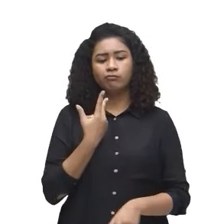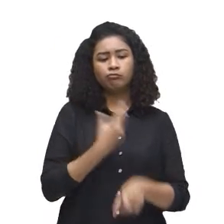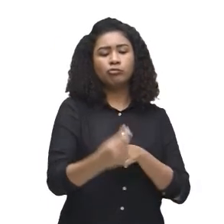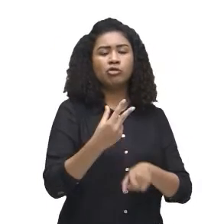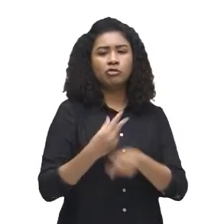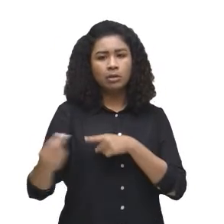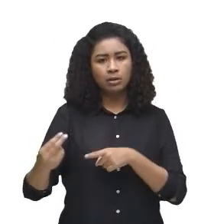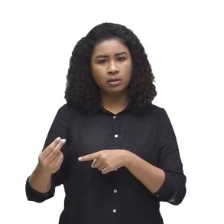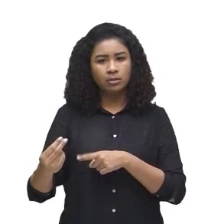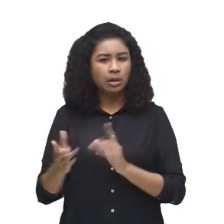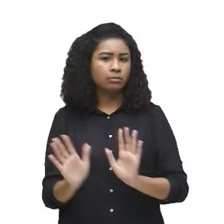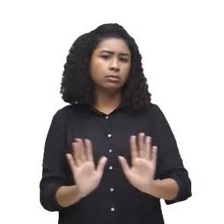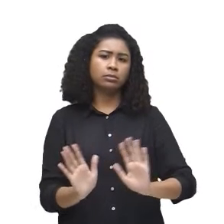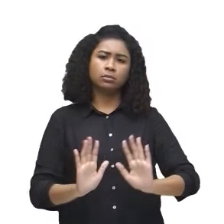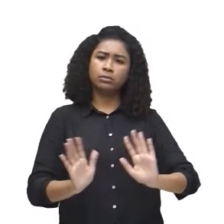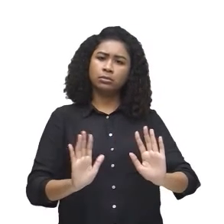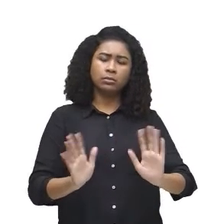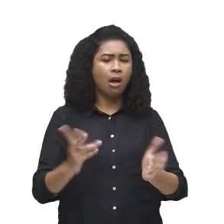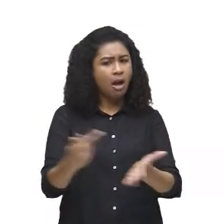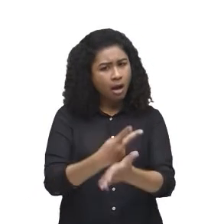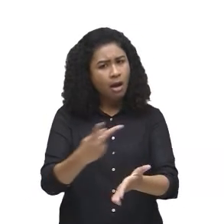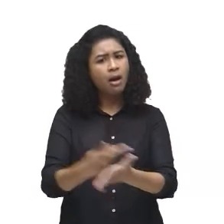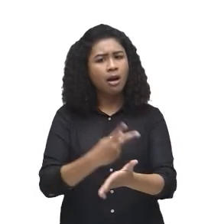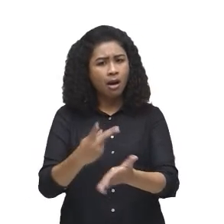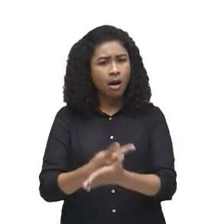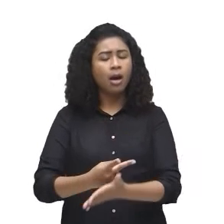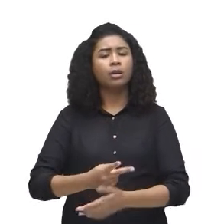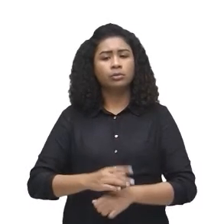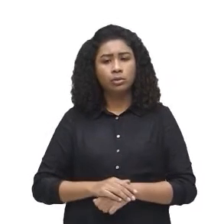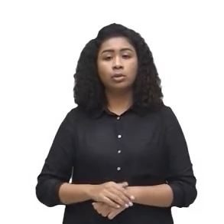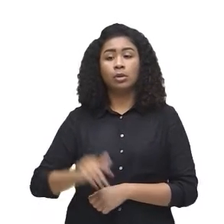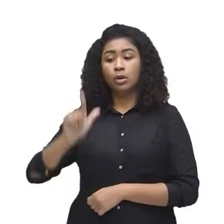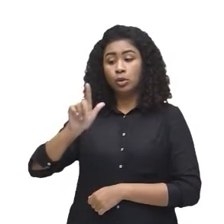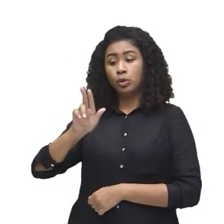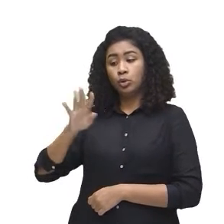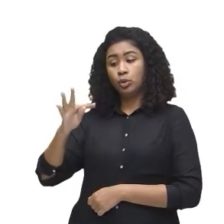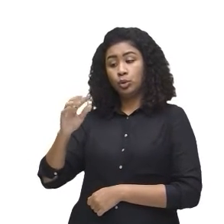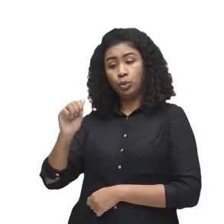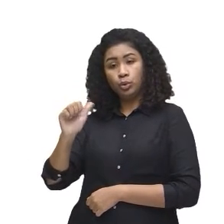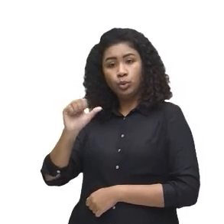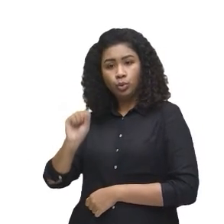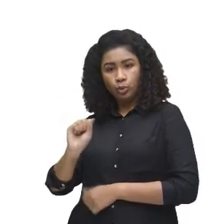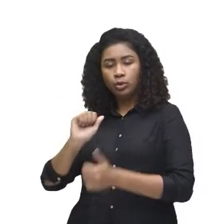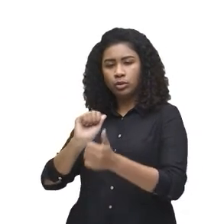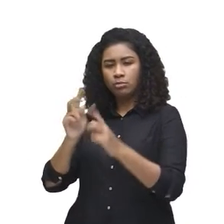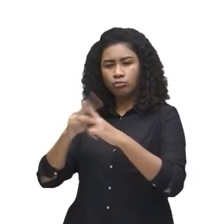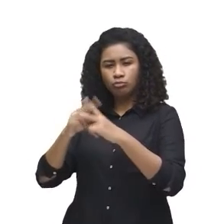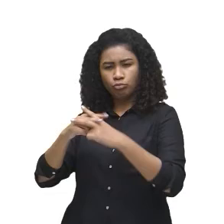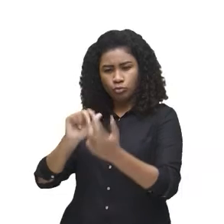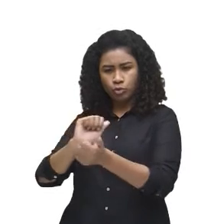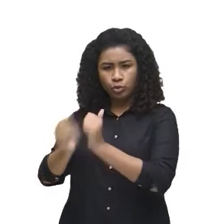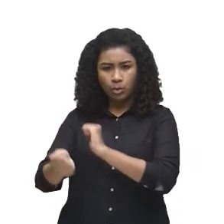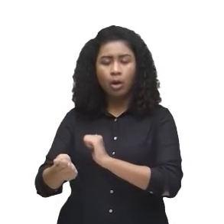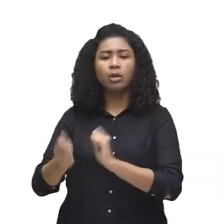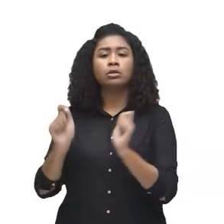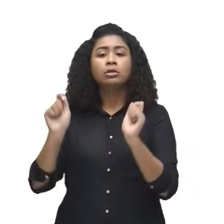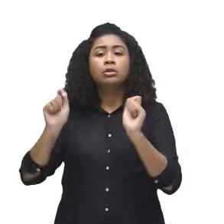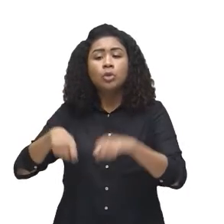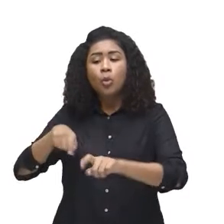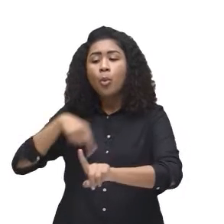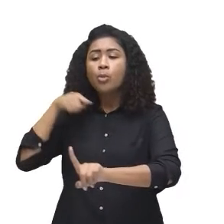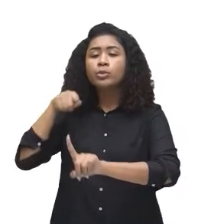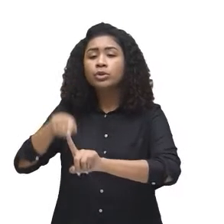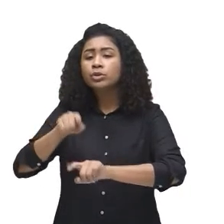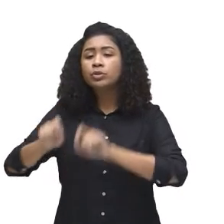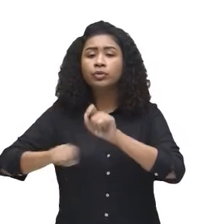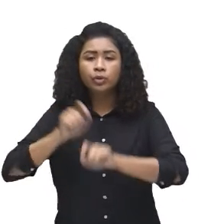lutas, ela está relacionada a uma prática corporal, onde você deve buscar um autoaprimoramento, deve buscar se